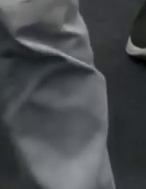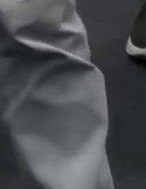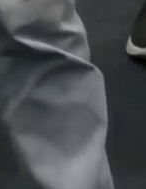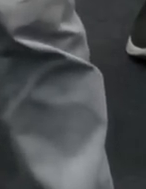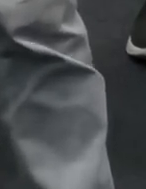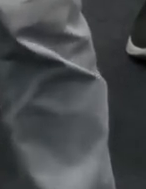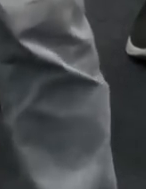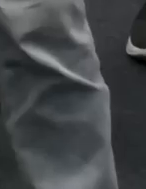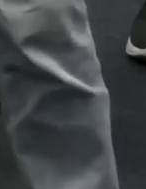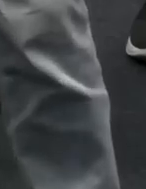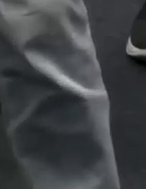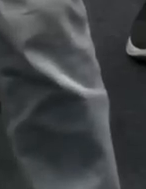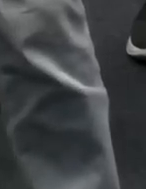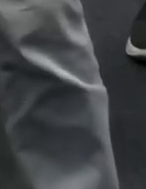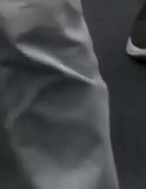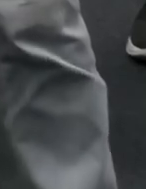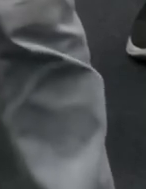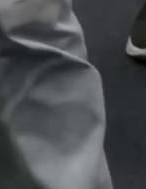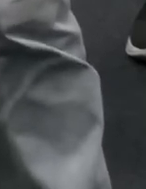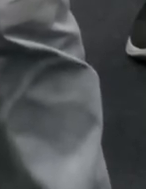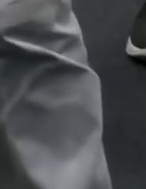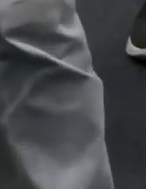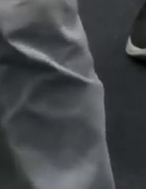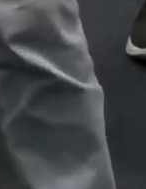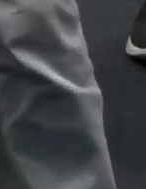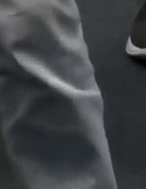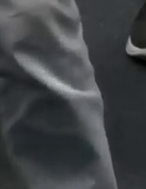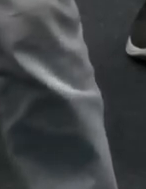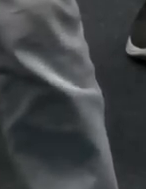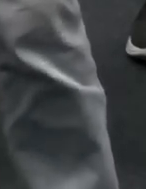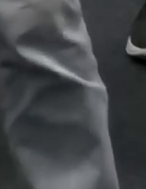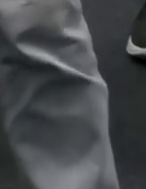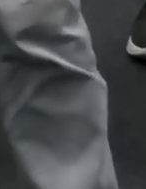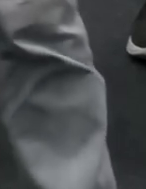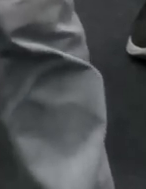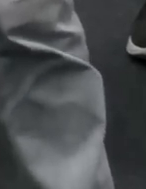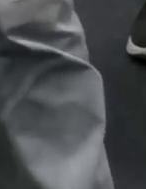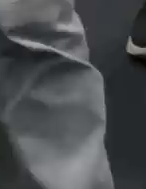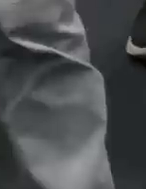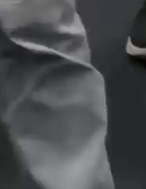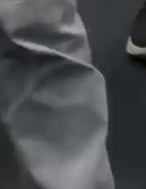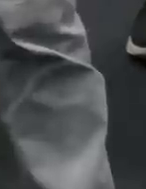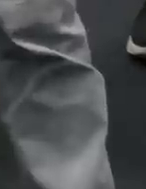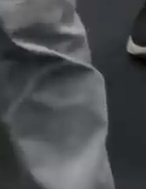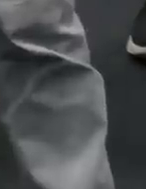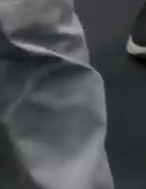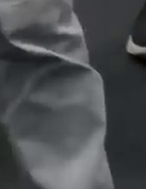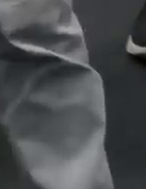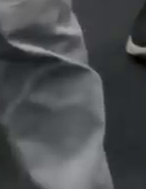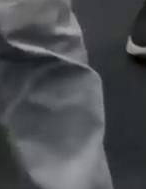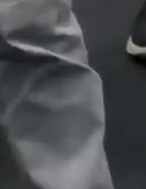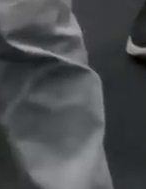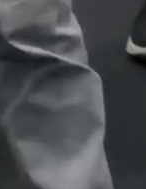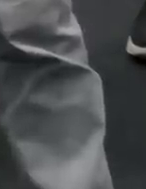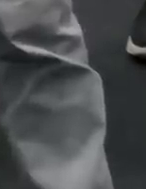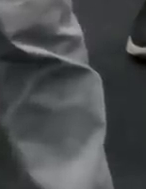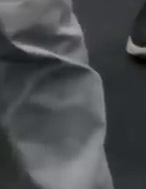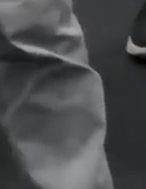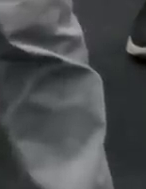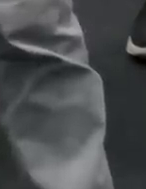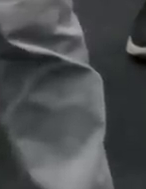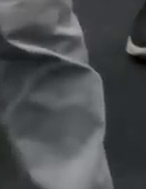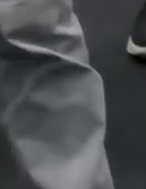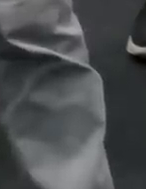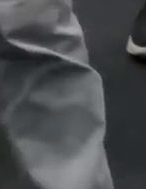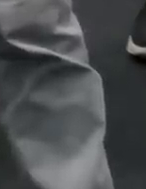entrando e saindo de hospital puxando a manifestação e o covarde que vem aqui e fala que não compete tem que ser